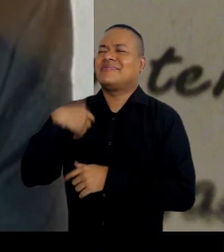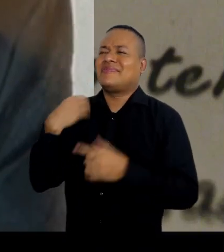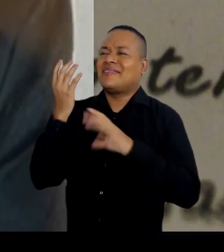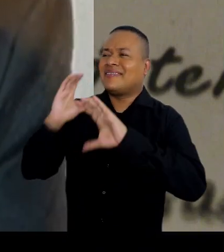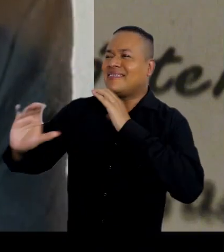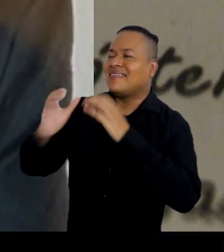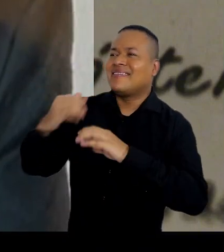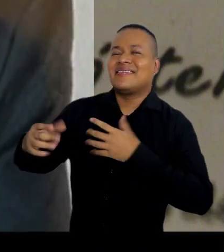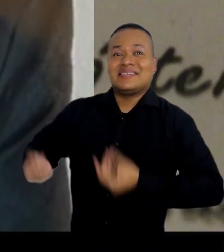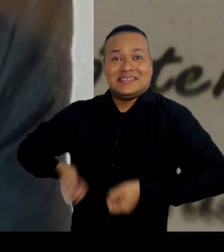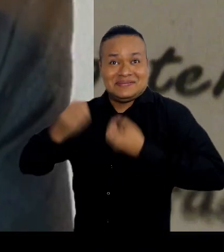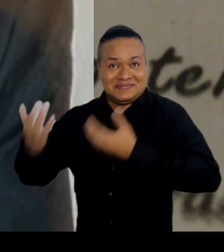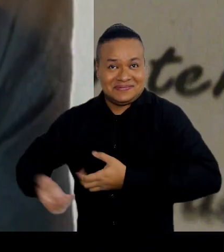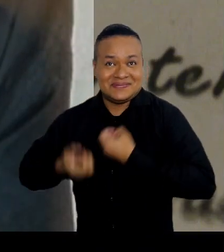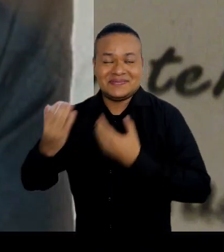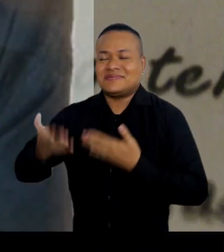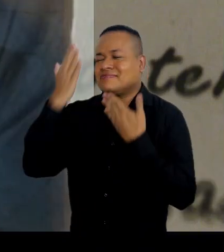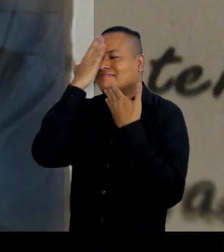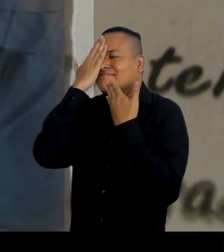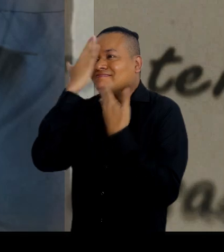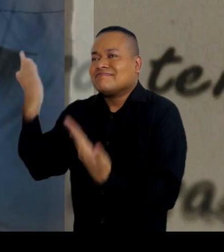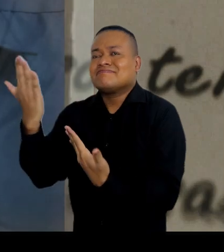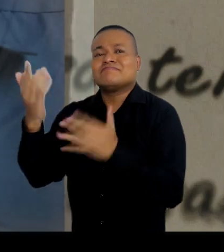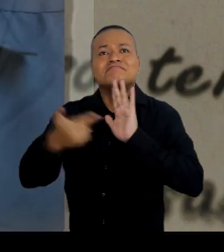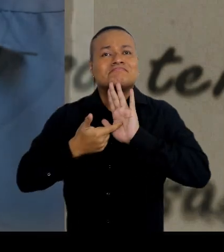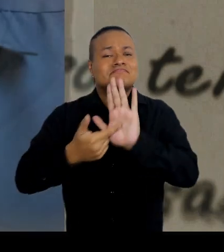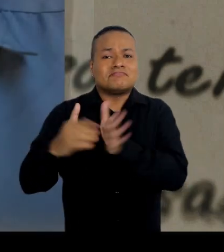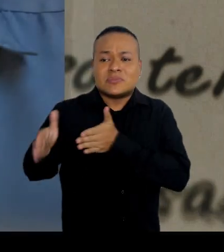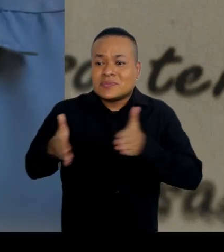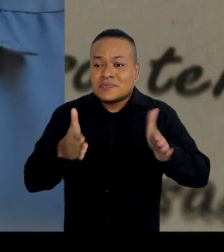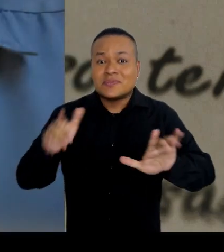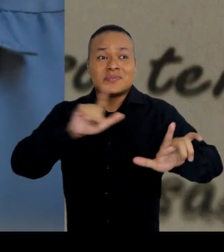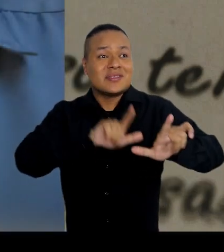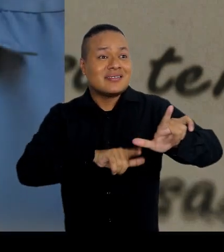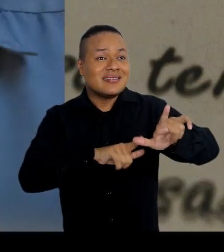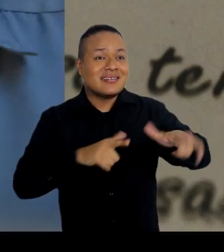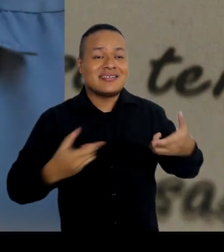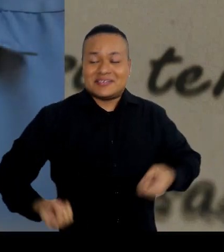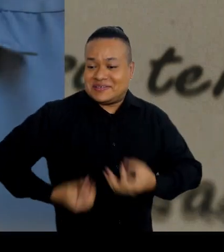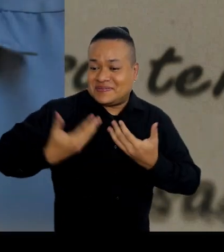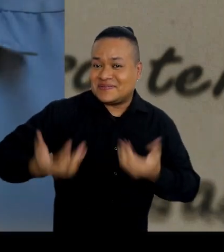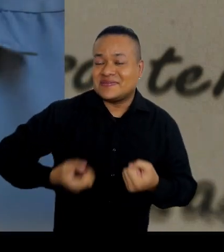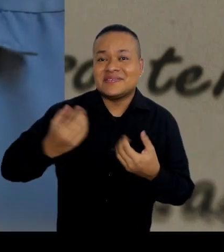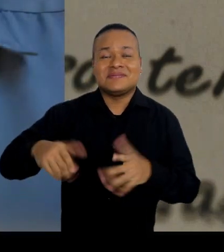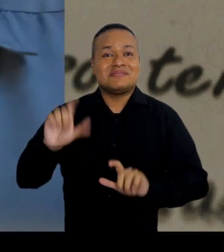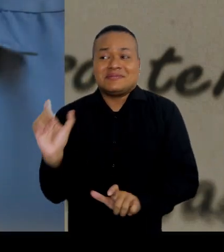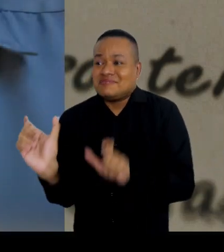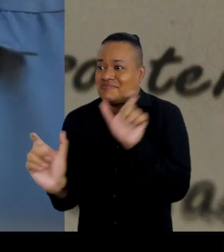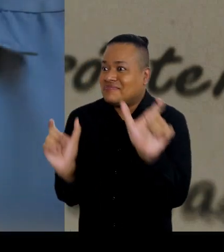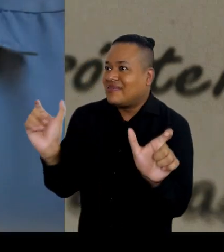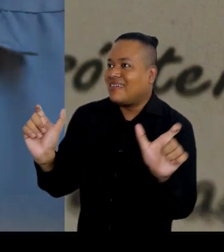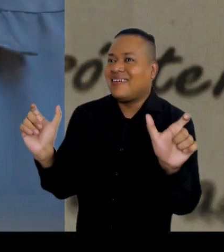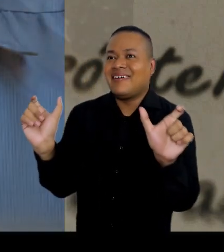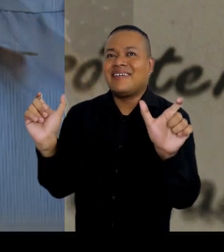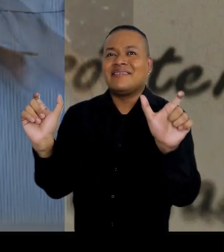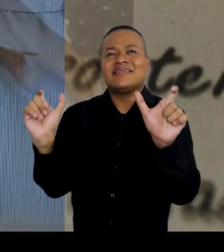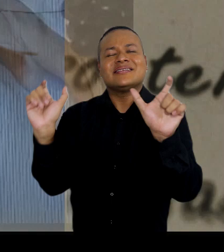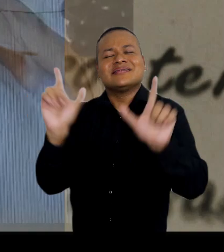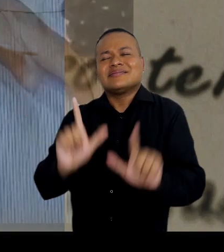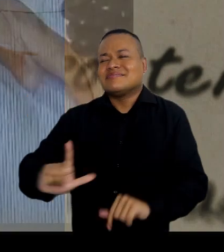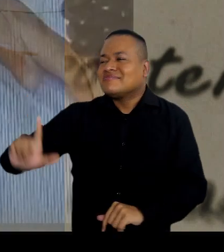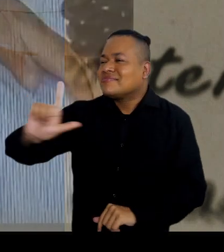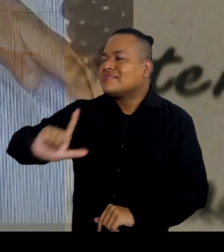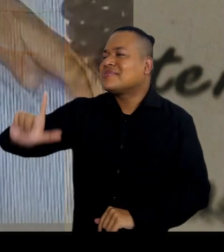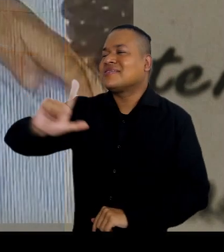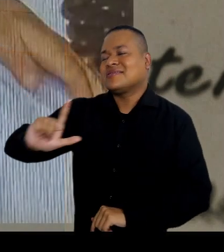você cantará os teus poemas. Obrigado por mostrar os caminhos das letras, dos poemas, das palavras, em forma